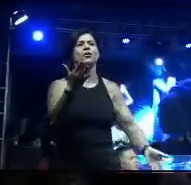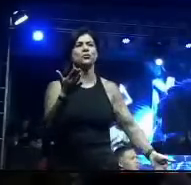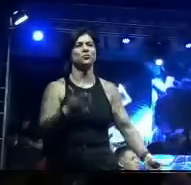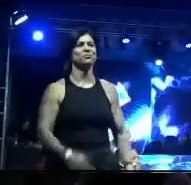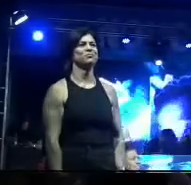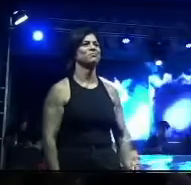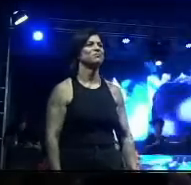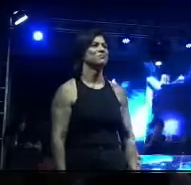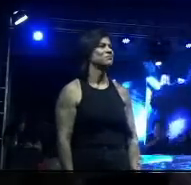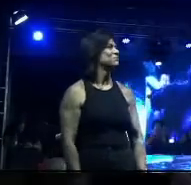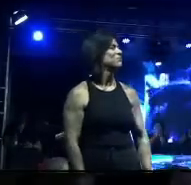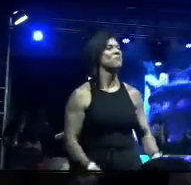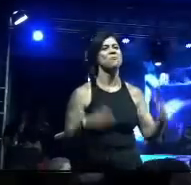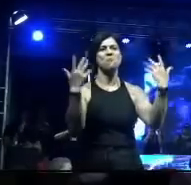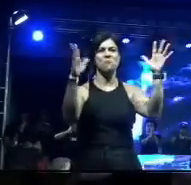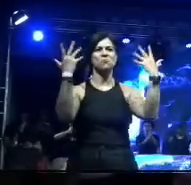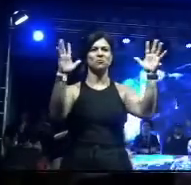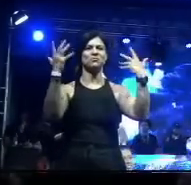Palmas, família